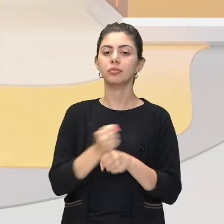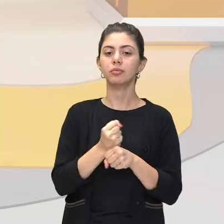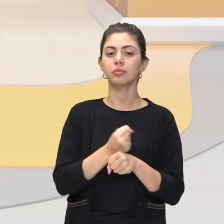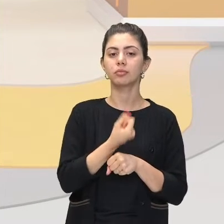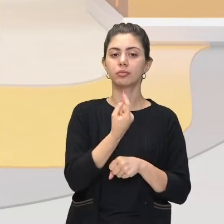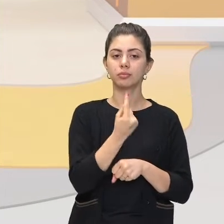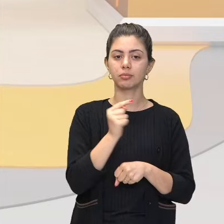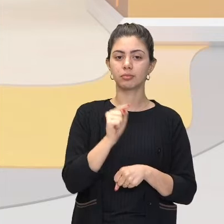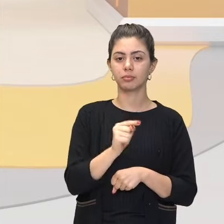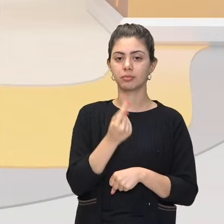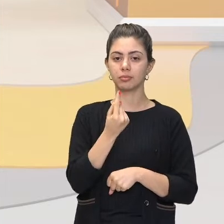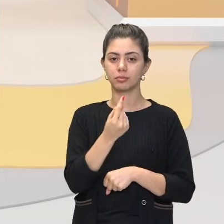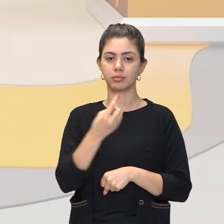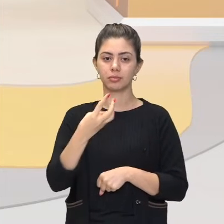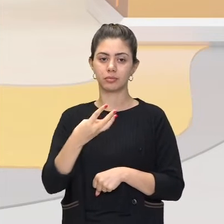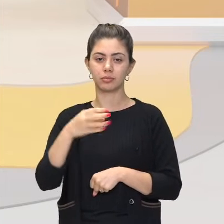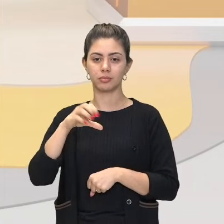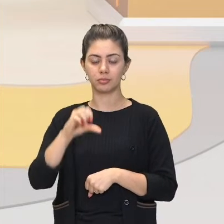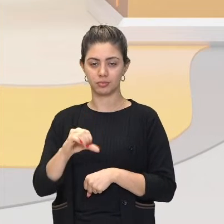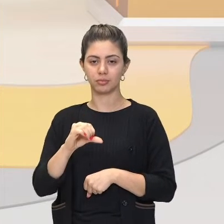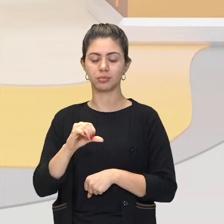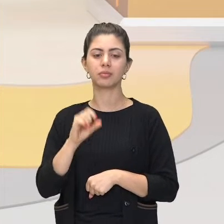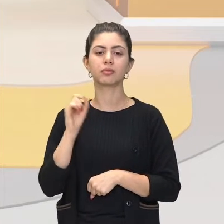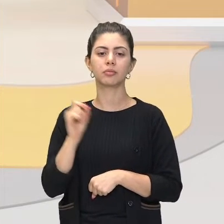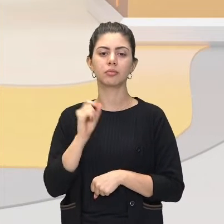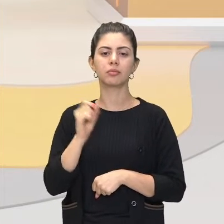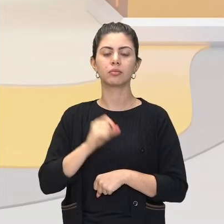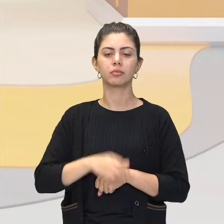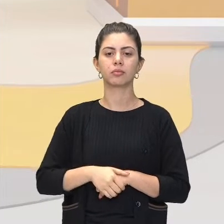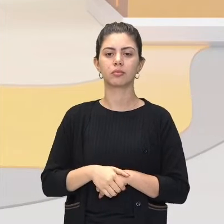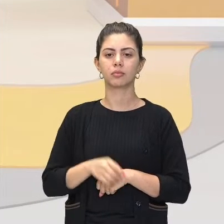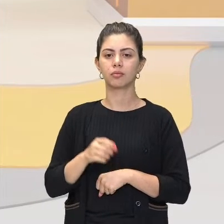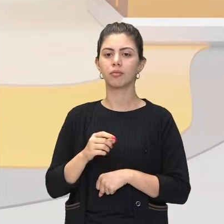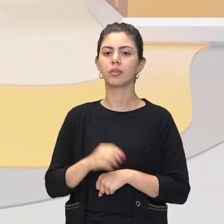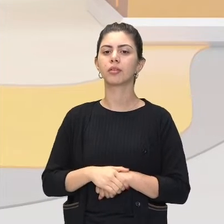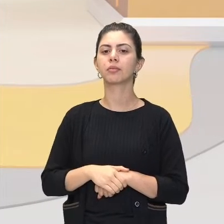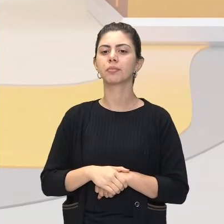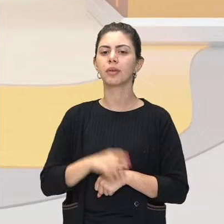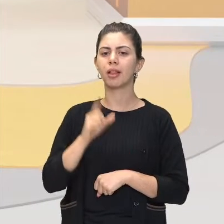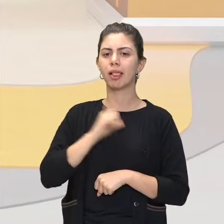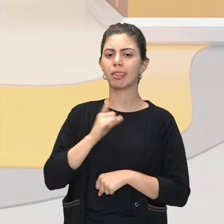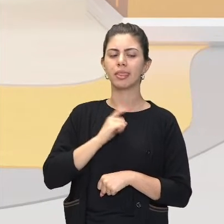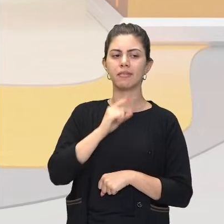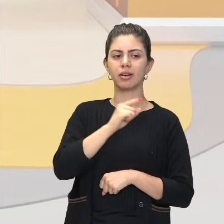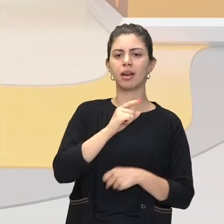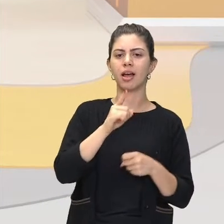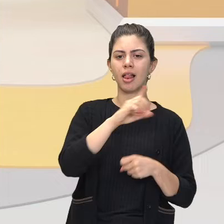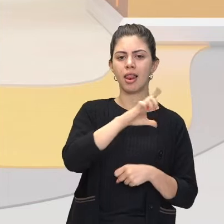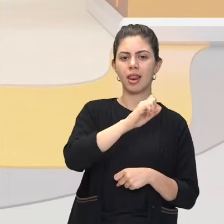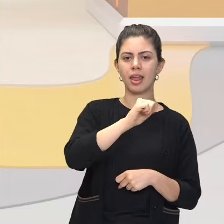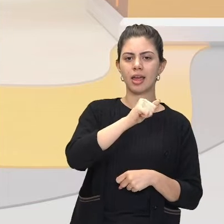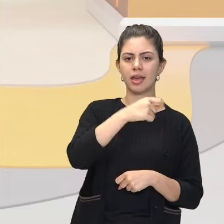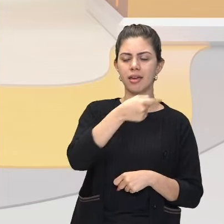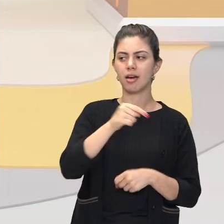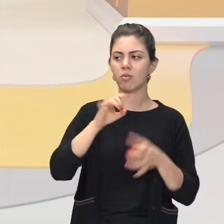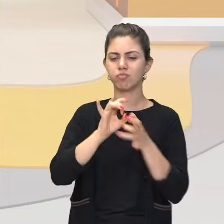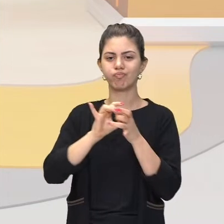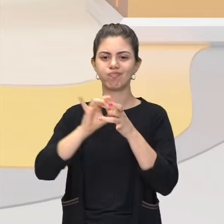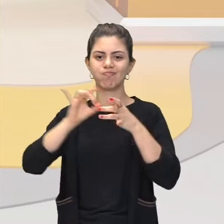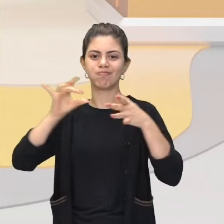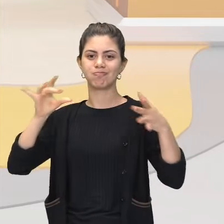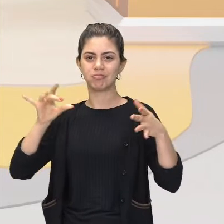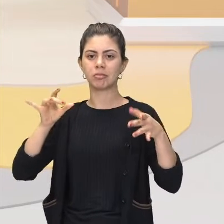1139, Dom Afonso Henriques, ele rompe a aliança com o Reino de Leão e ele vai proclamar